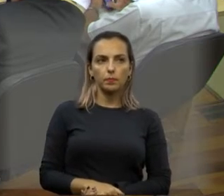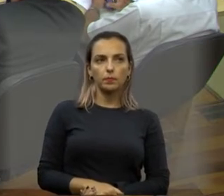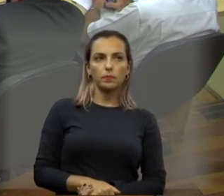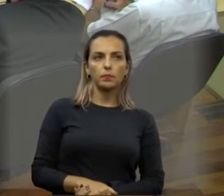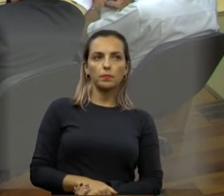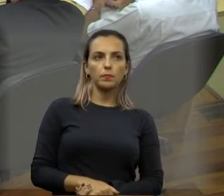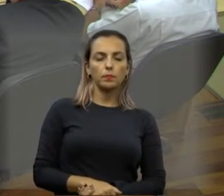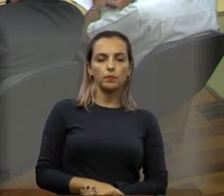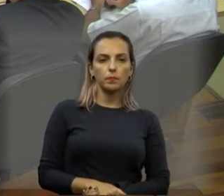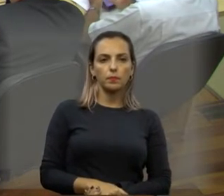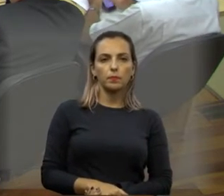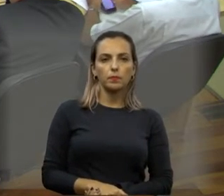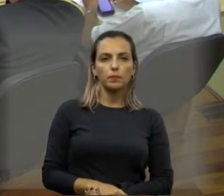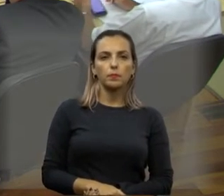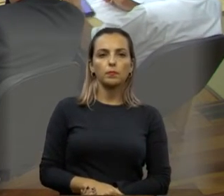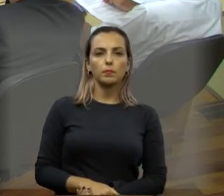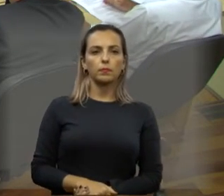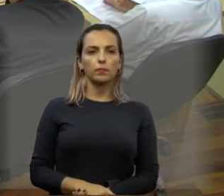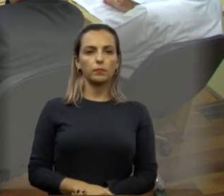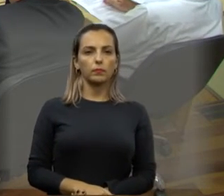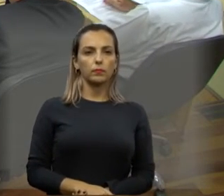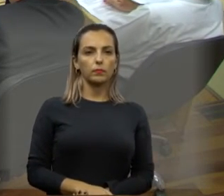E aí